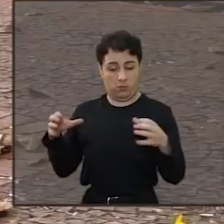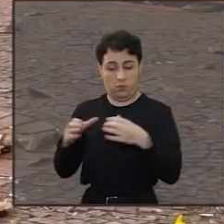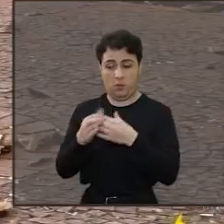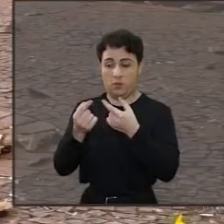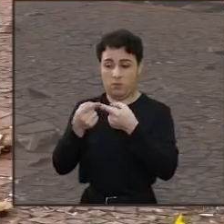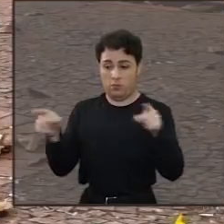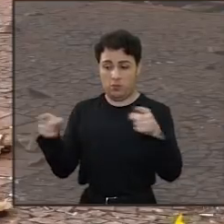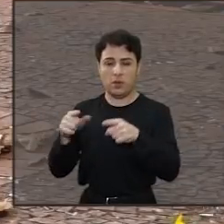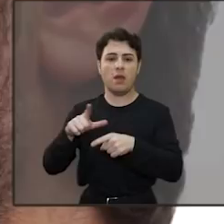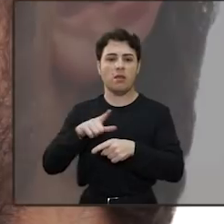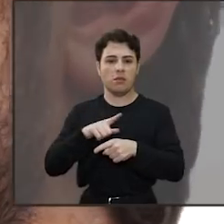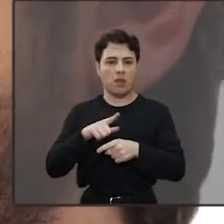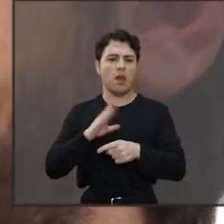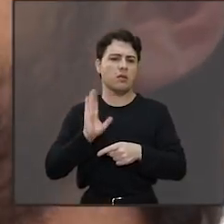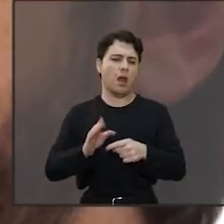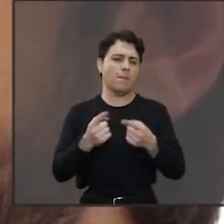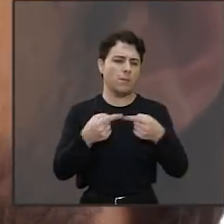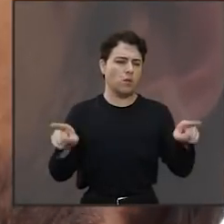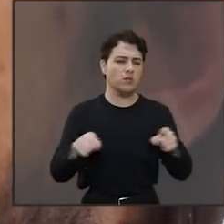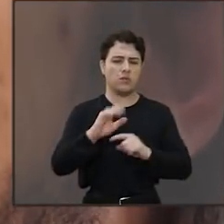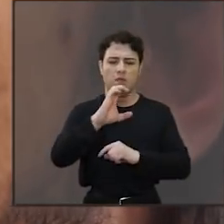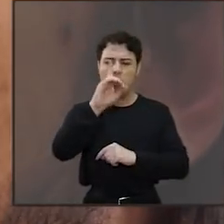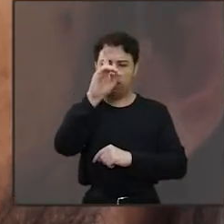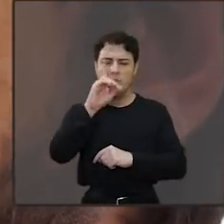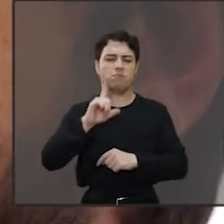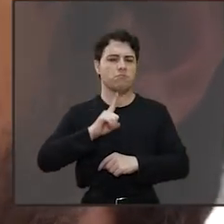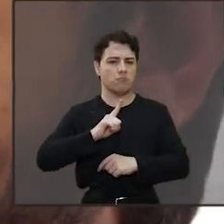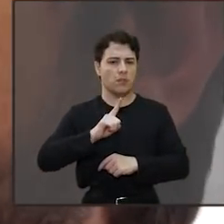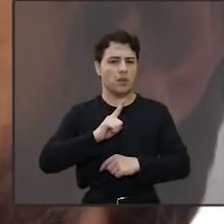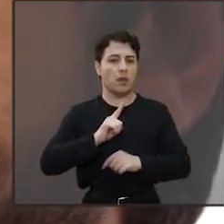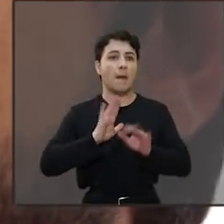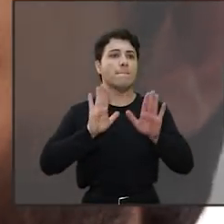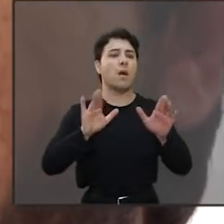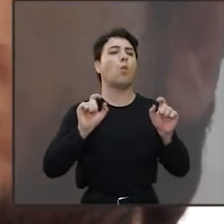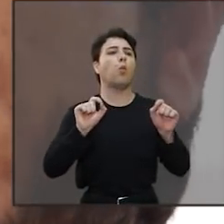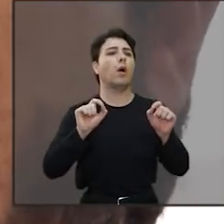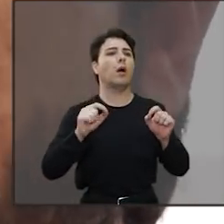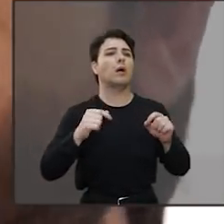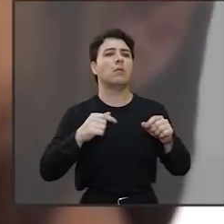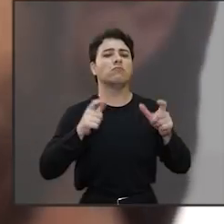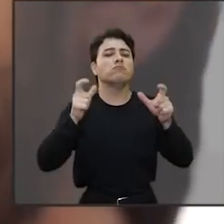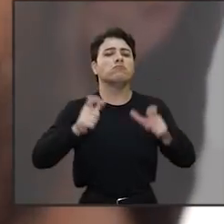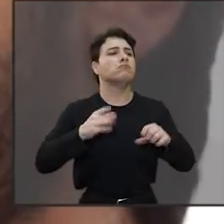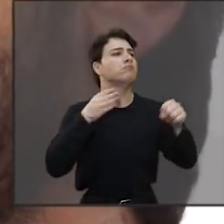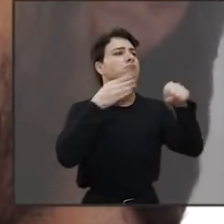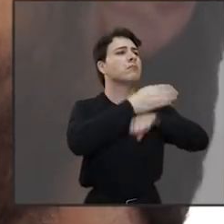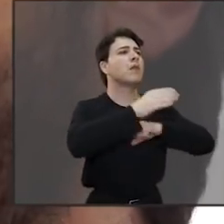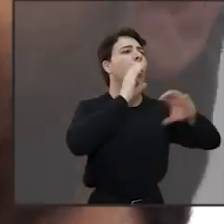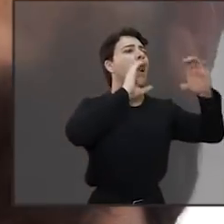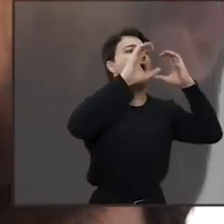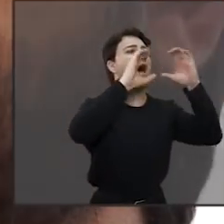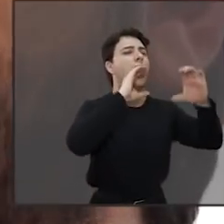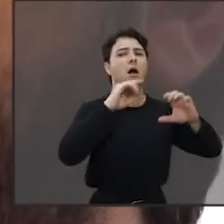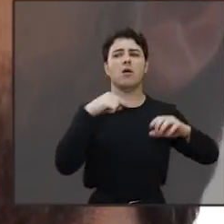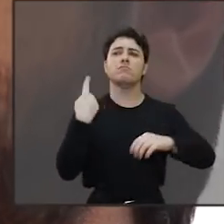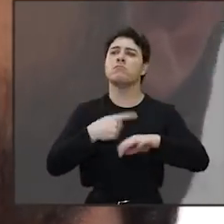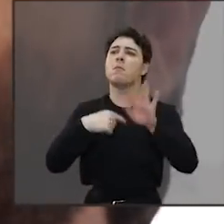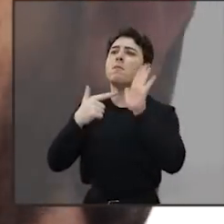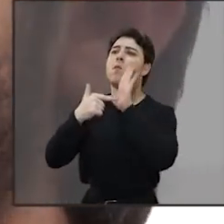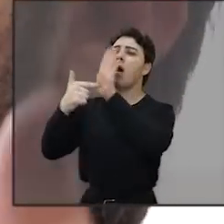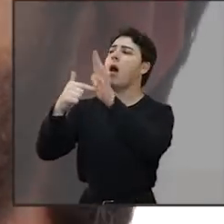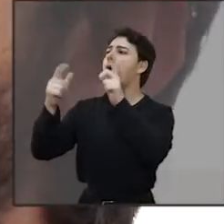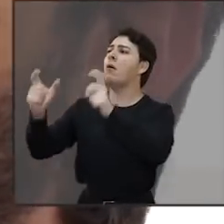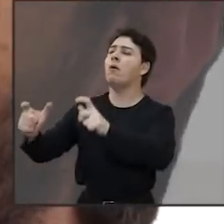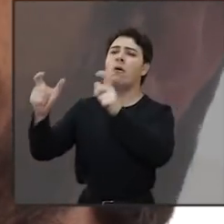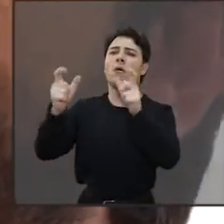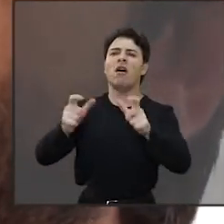assim, a gente tinha a banda, tinha músicas próprias criadas, tinha um CD pronto praticamente, mas a gente não sabia por onde começar, onde a gente vai tocar, como que a gente